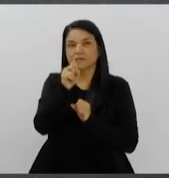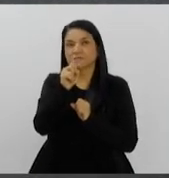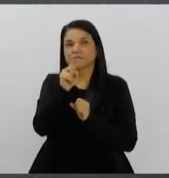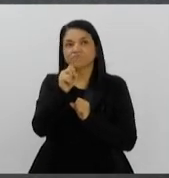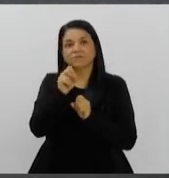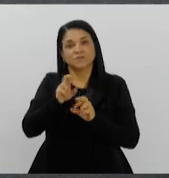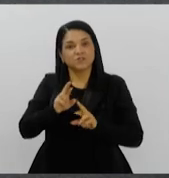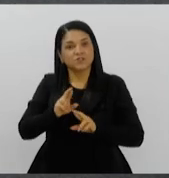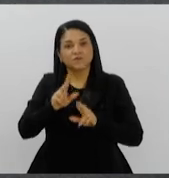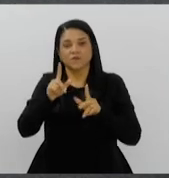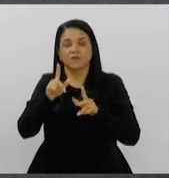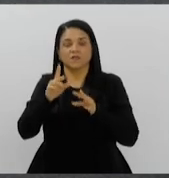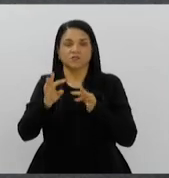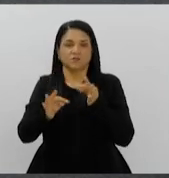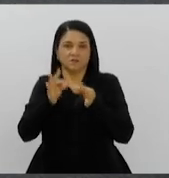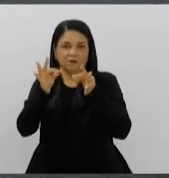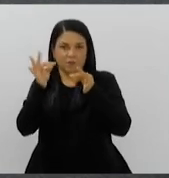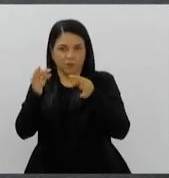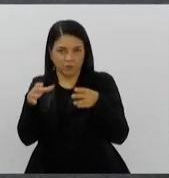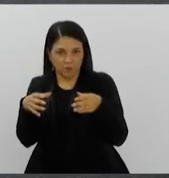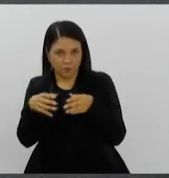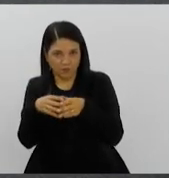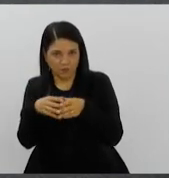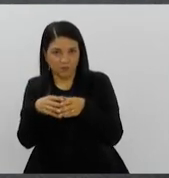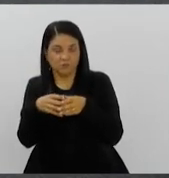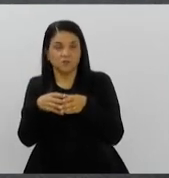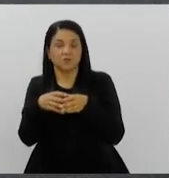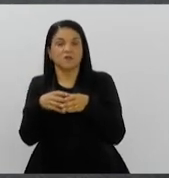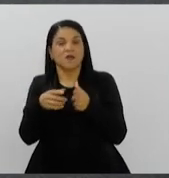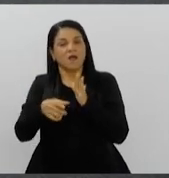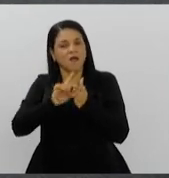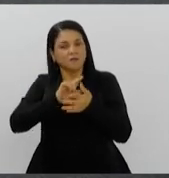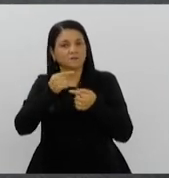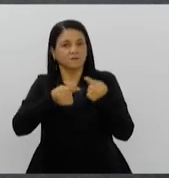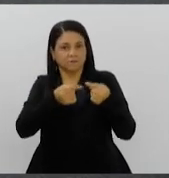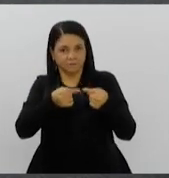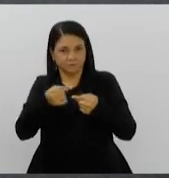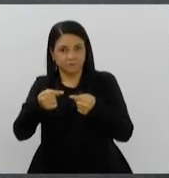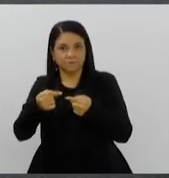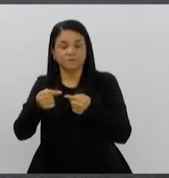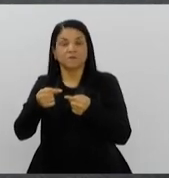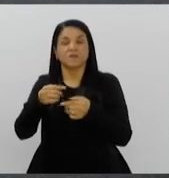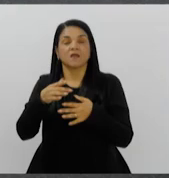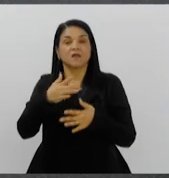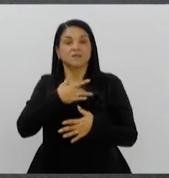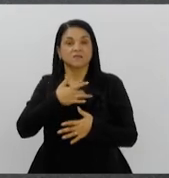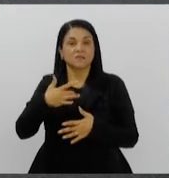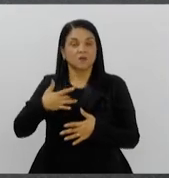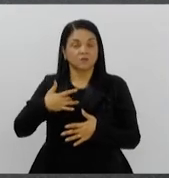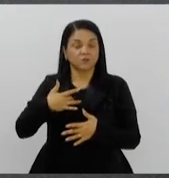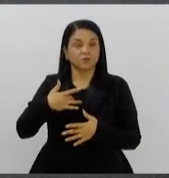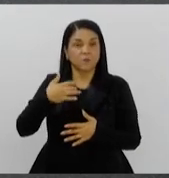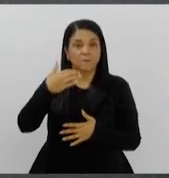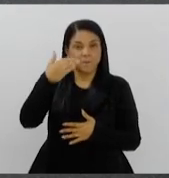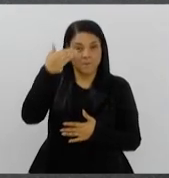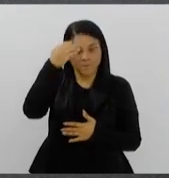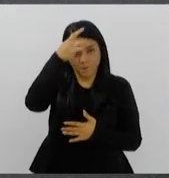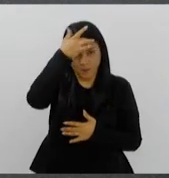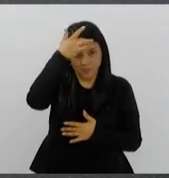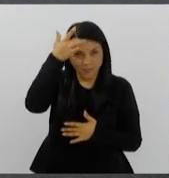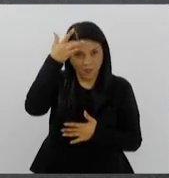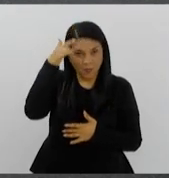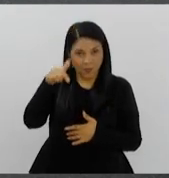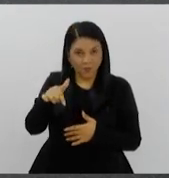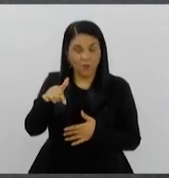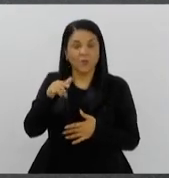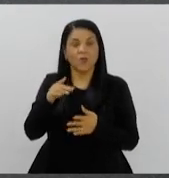nas redes, fez esse debate publicamente. A nossa posição em relação ao tratamento de saúde mental é justamente priorizar orçamento